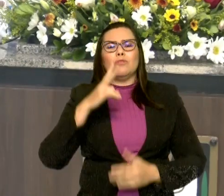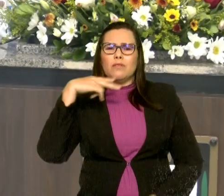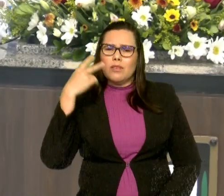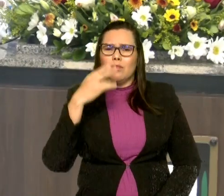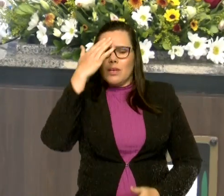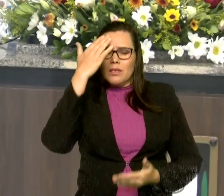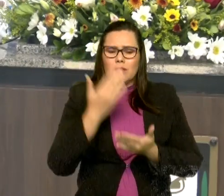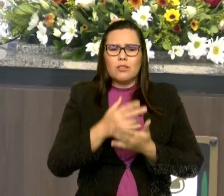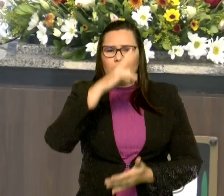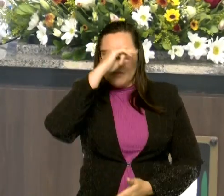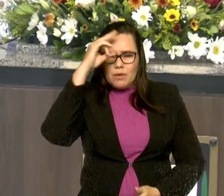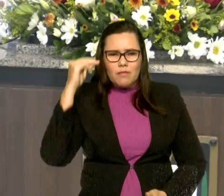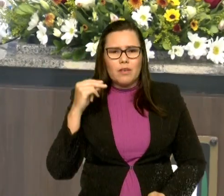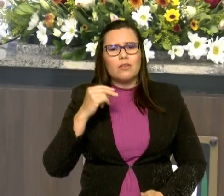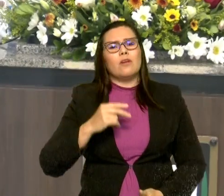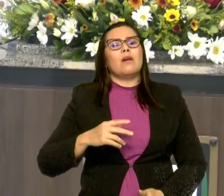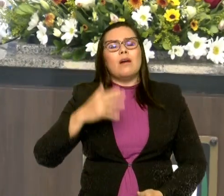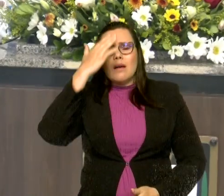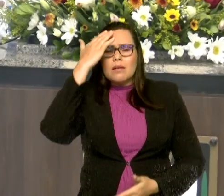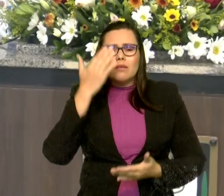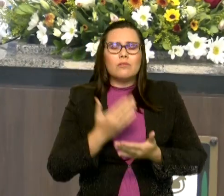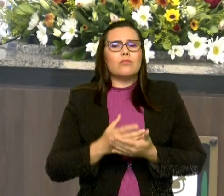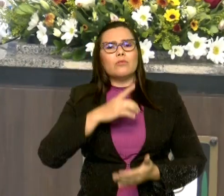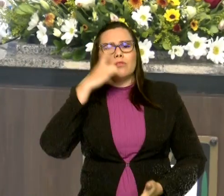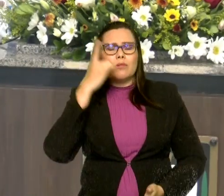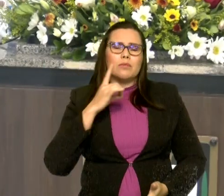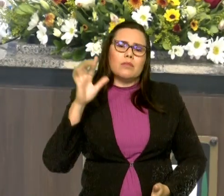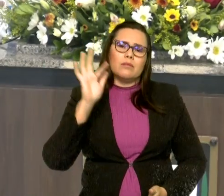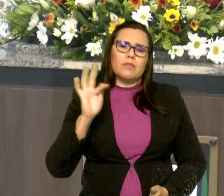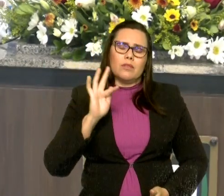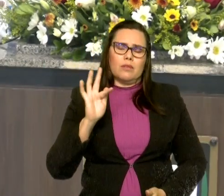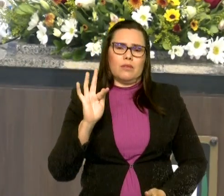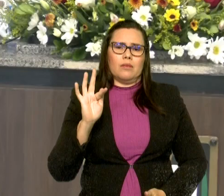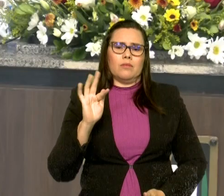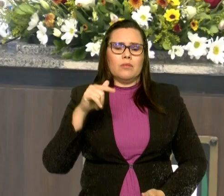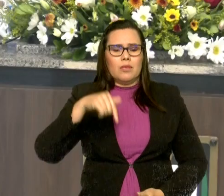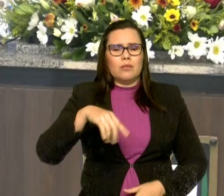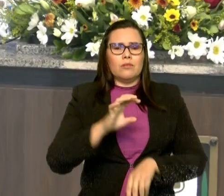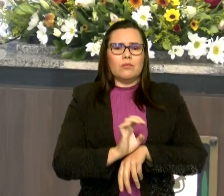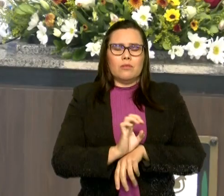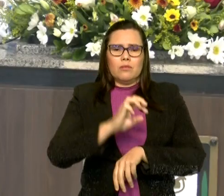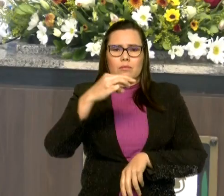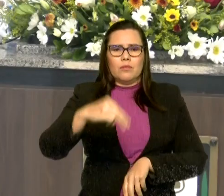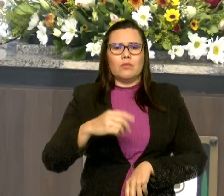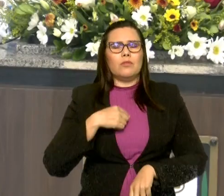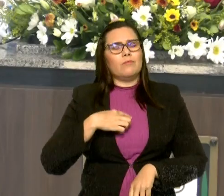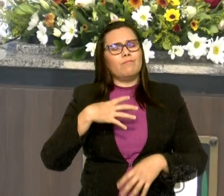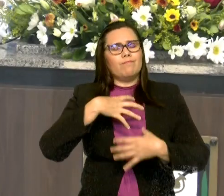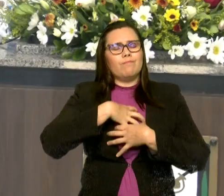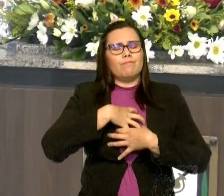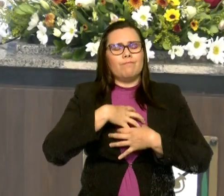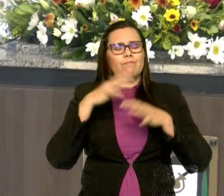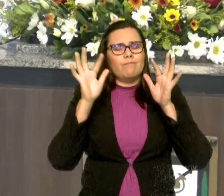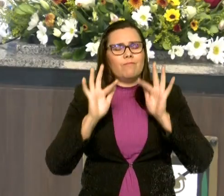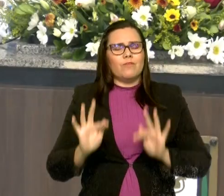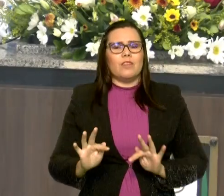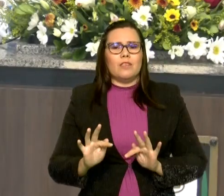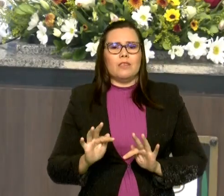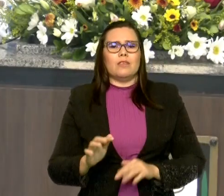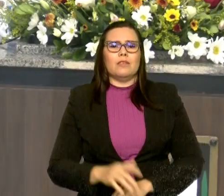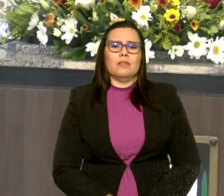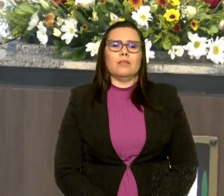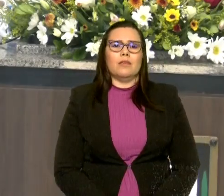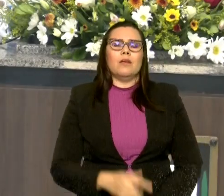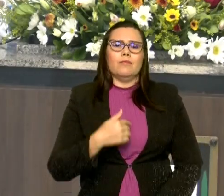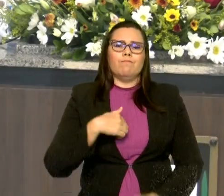que acredita na bancada federal do nosso estado. E eu fico feliz aqui de, junto com vocês, estar levando o nome dele para os